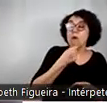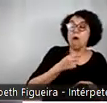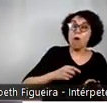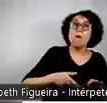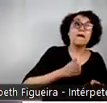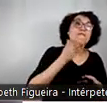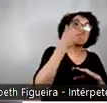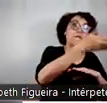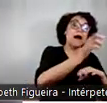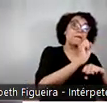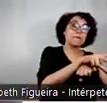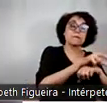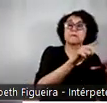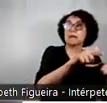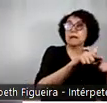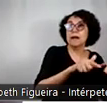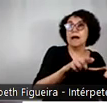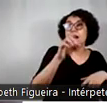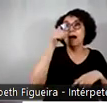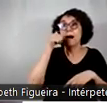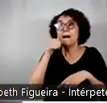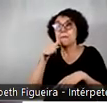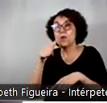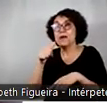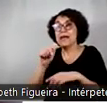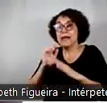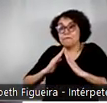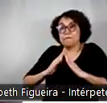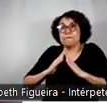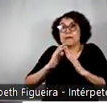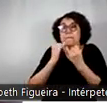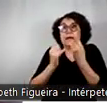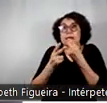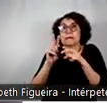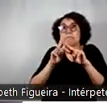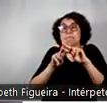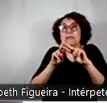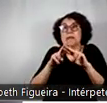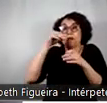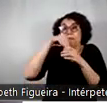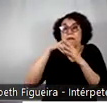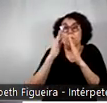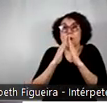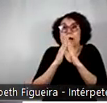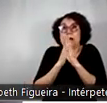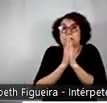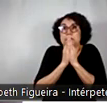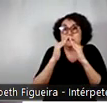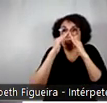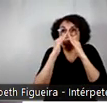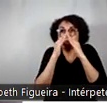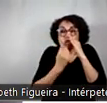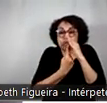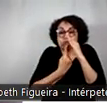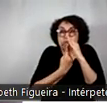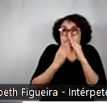pessoas migrantes, né, muitos casais de migrantes, assim, a gente percebe que o homem fala melhor o português, né, porque está fora